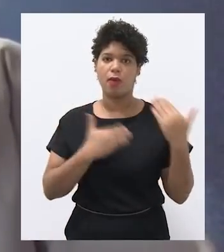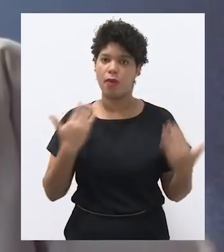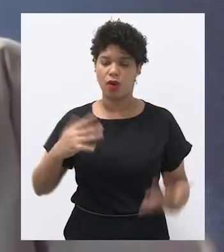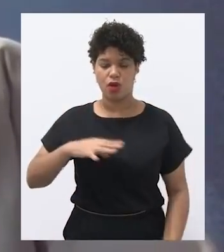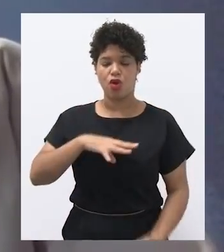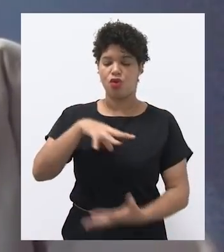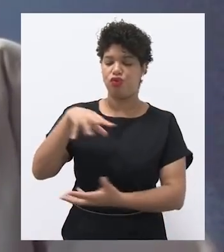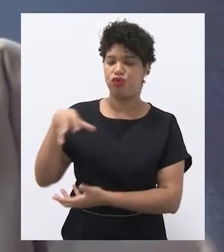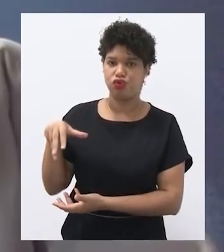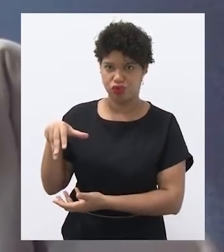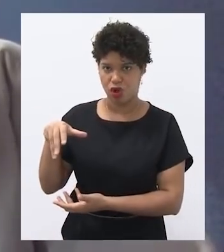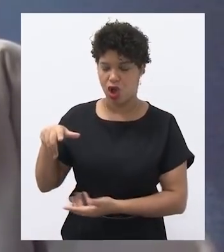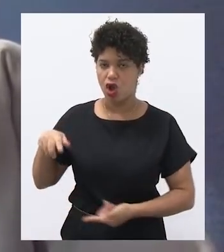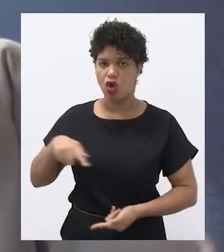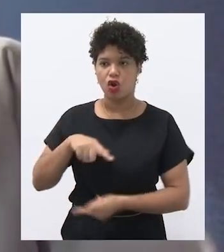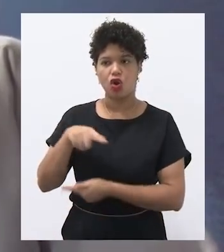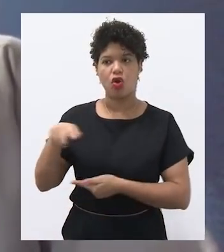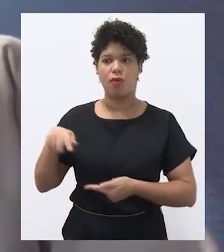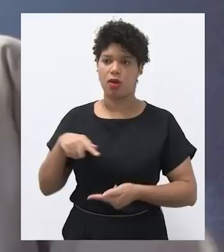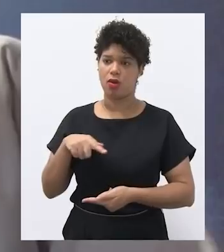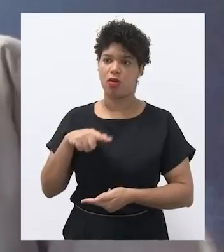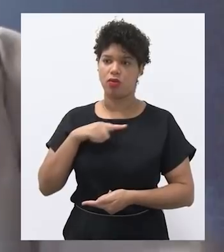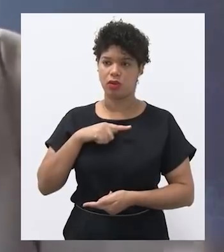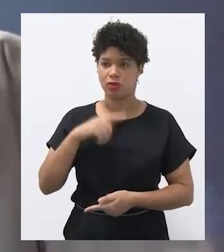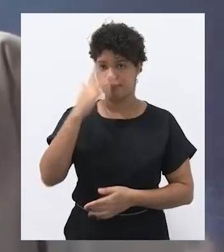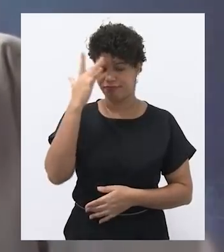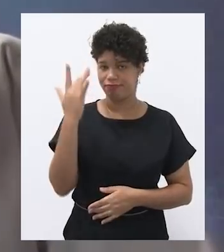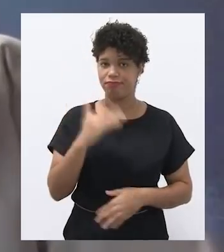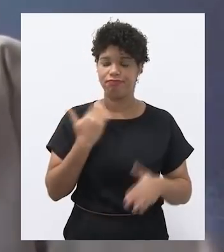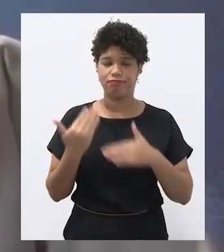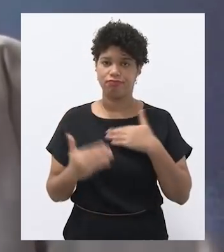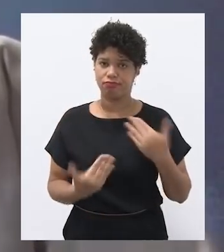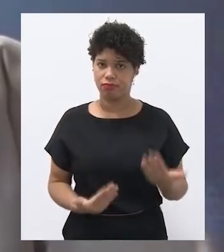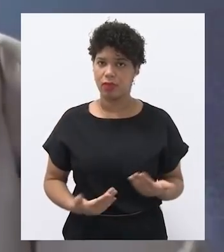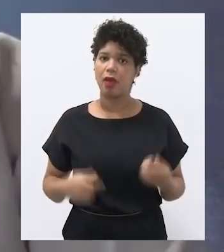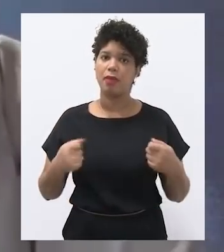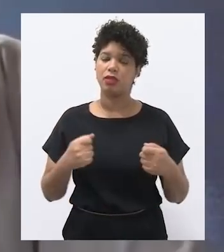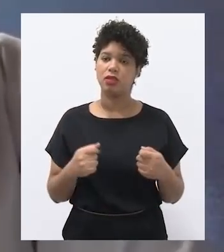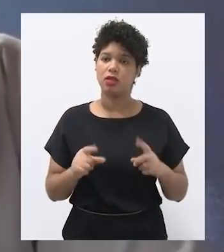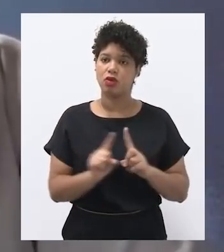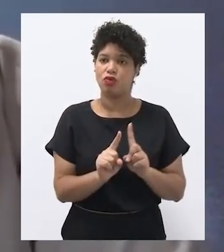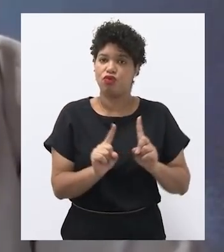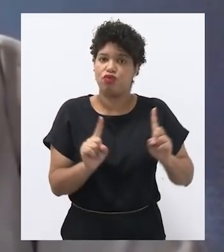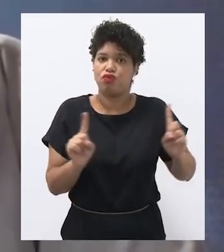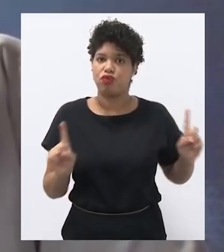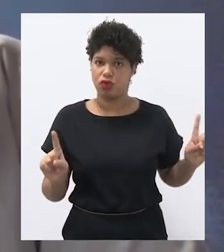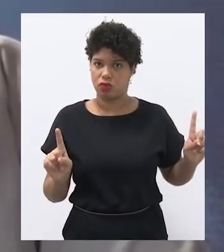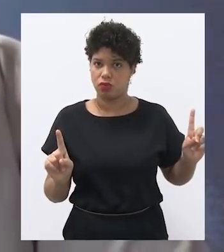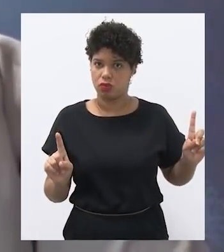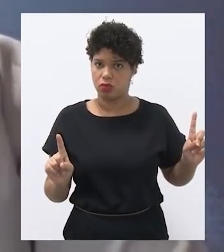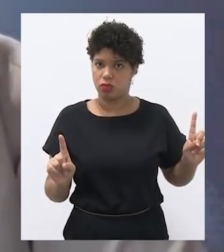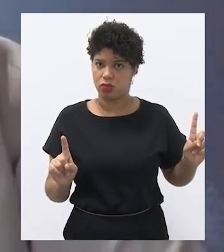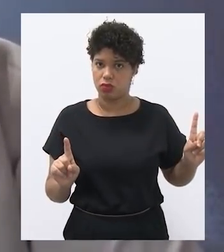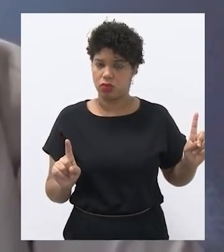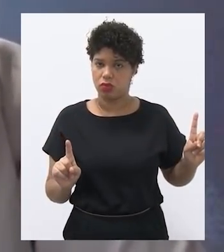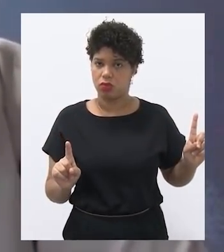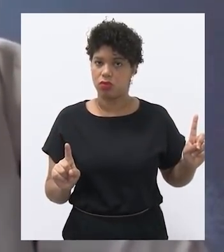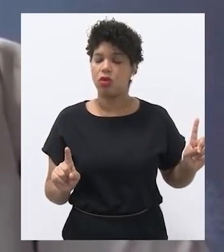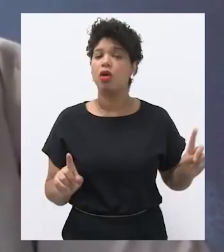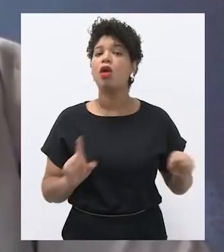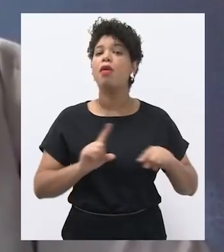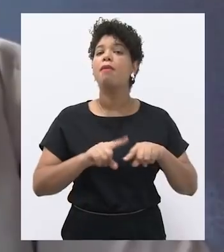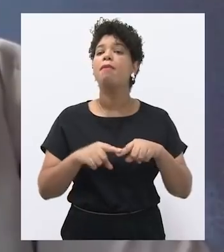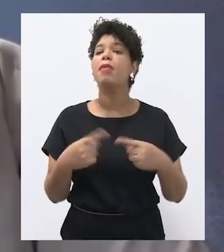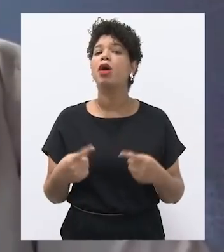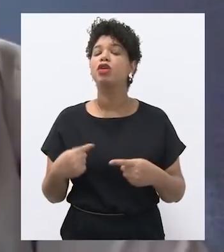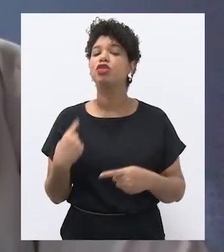global acontecendo, pessoas morrendo, e que se fez necessário o isolamento. Ponto. E o que se fez para resolver